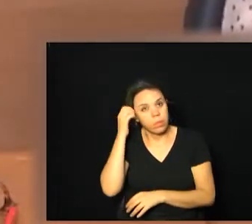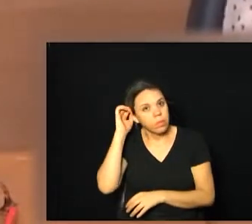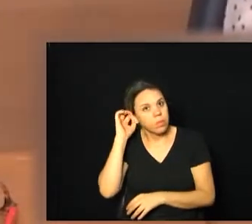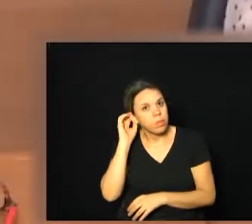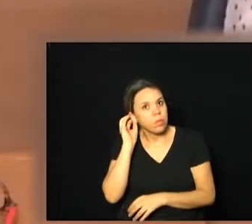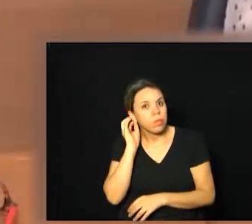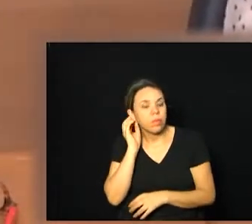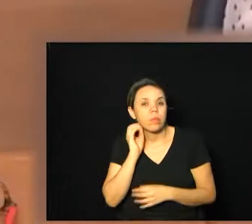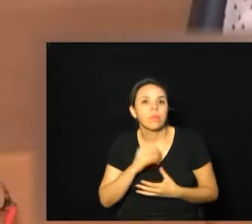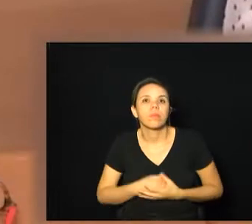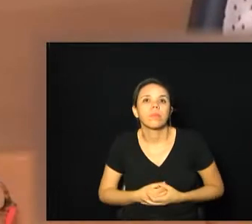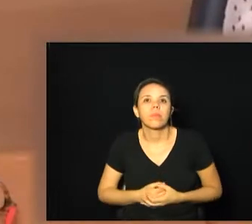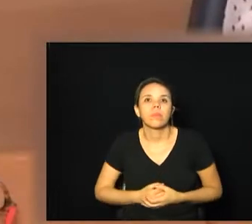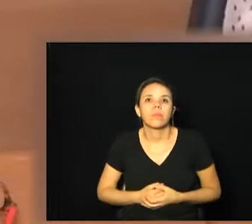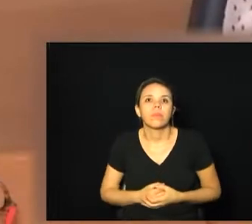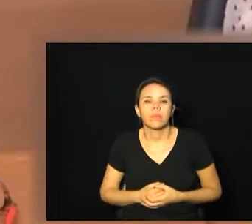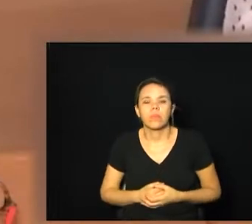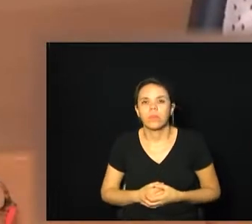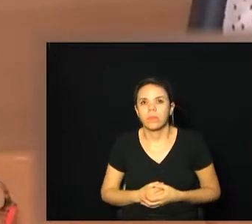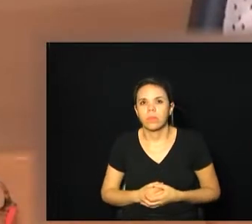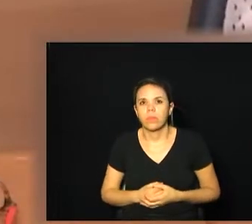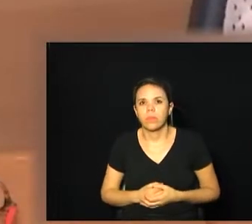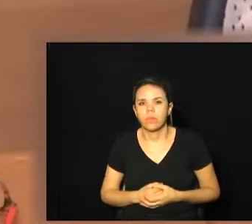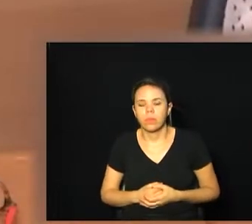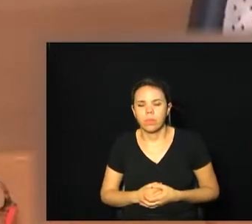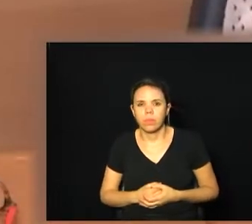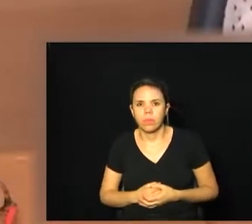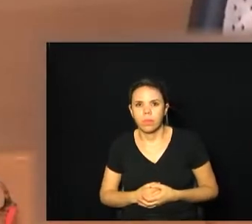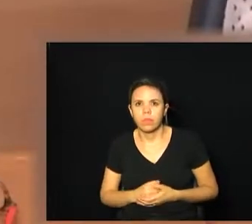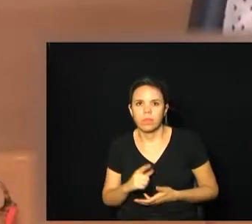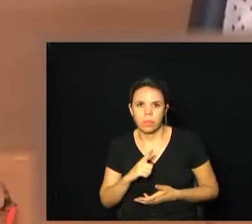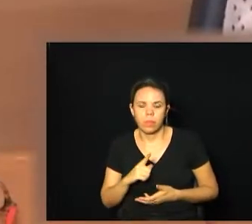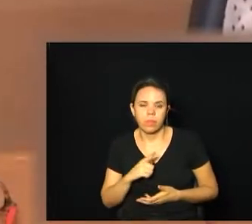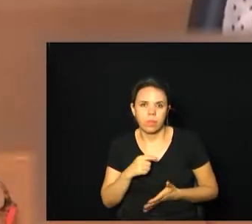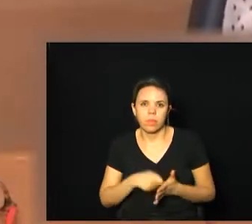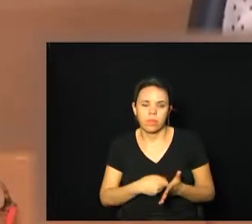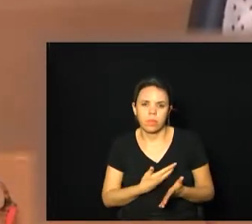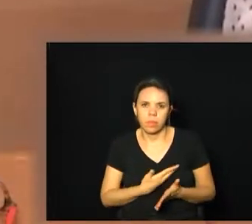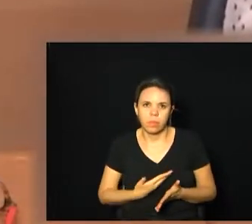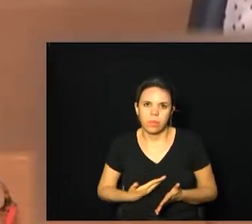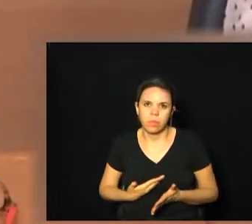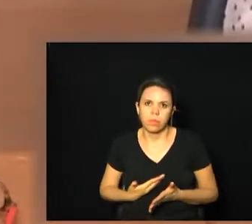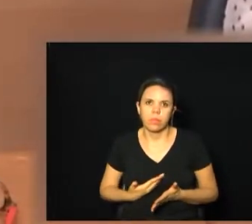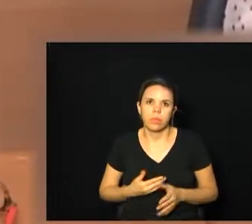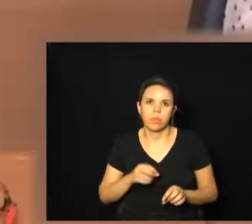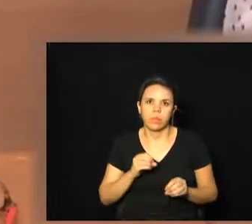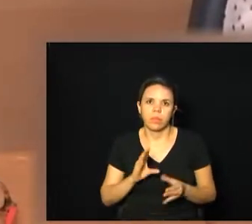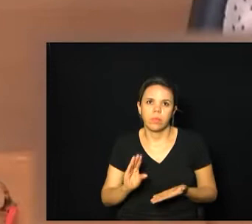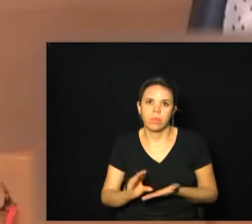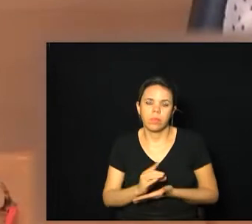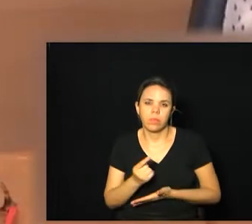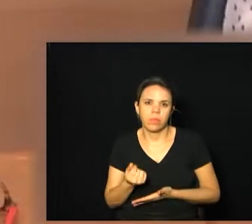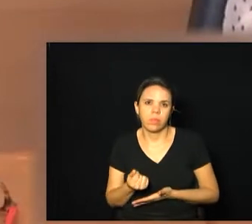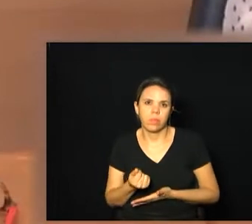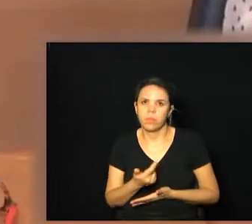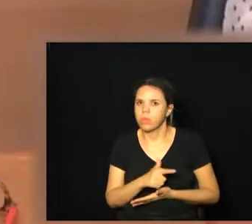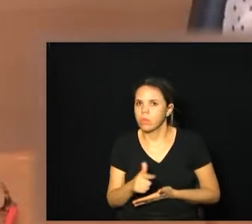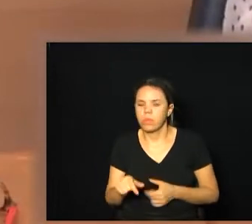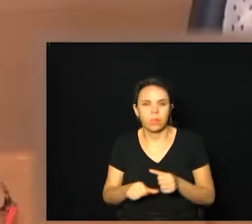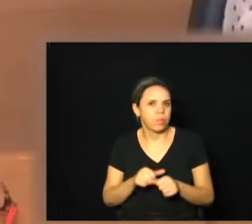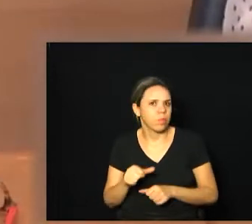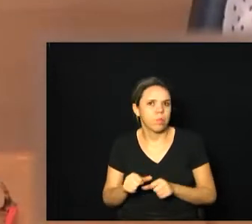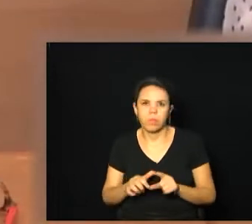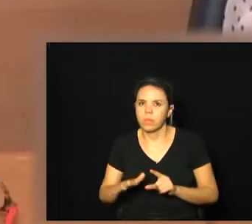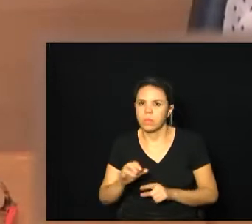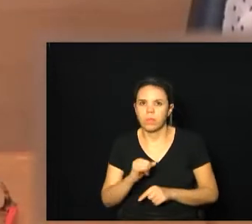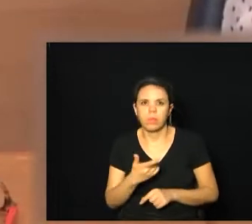Absoluta prioridade, né, doutora Mariana? Mas tem que ser nas políticas públicas, na destinação de recursos. Não há como mudar uma